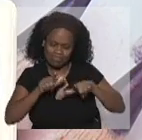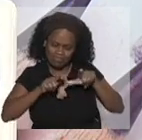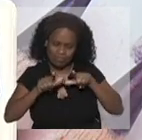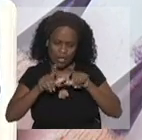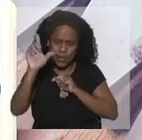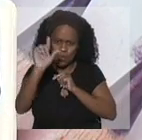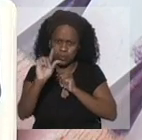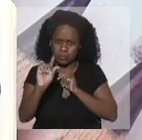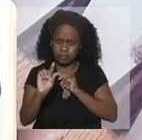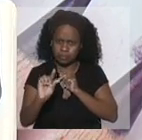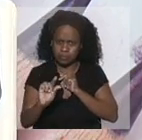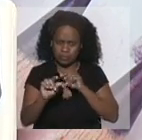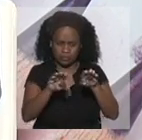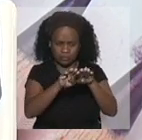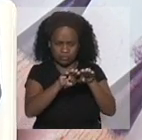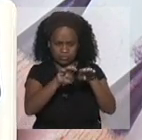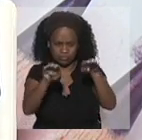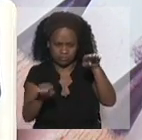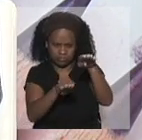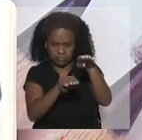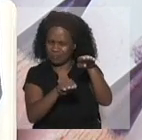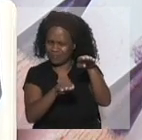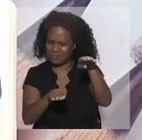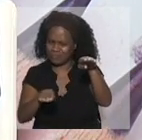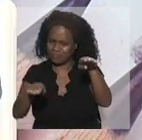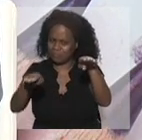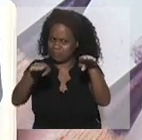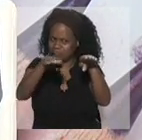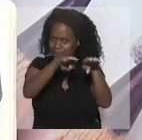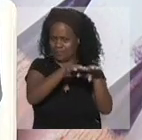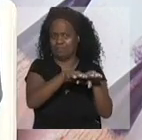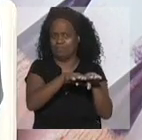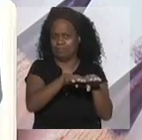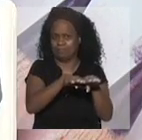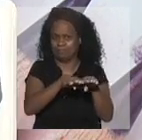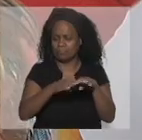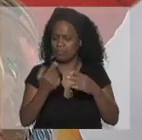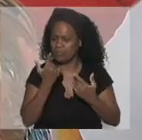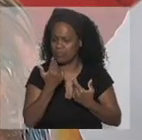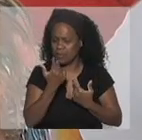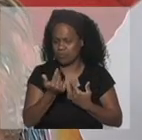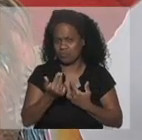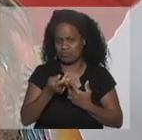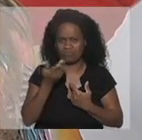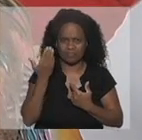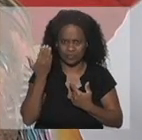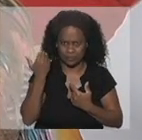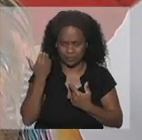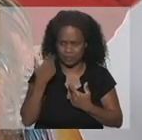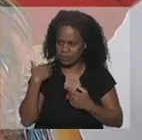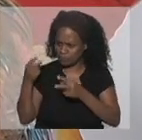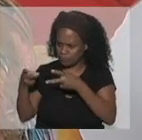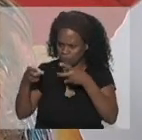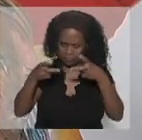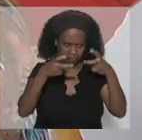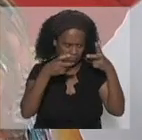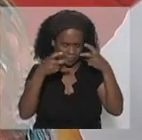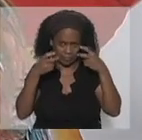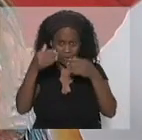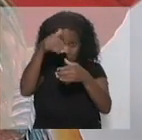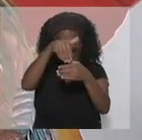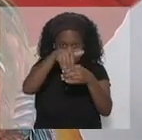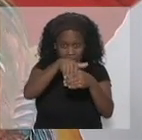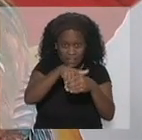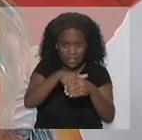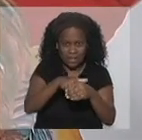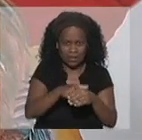literatura para diminuir essa desigualdade de gêneros? Como a gente estava falando antes, eu percebo muito